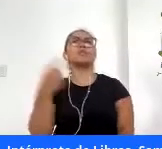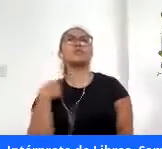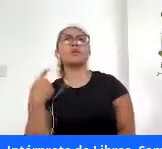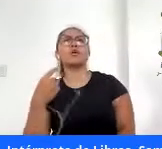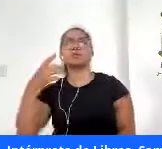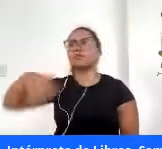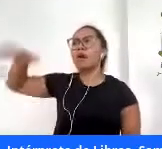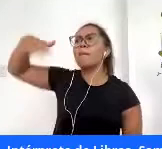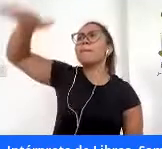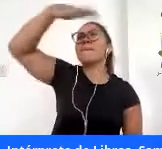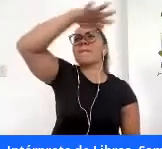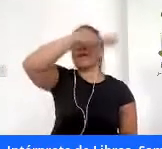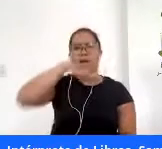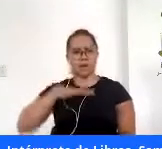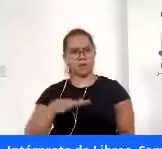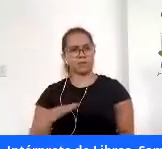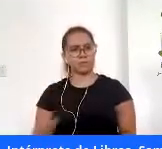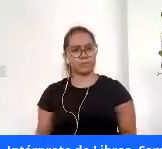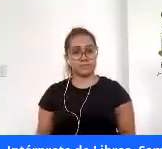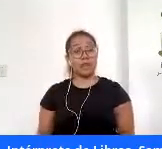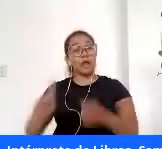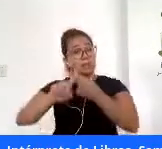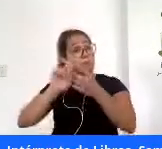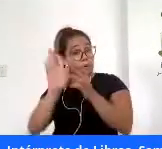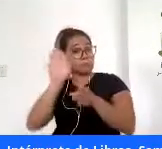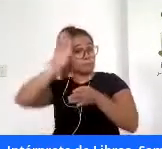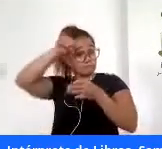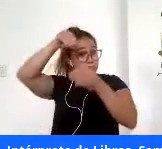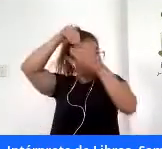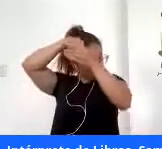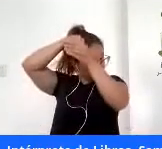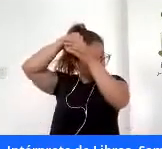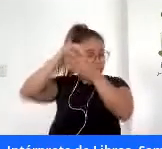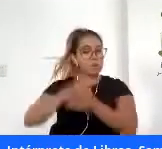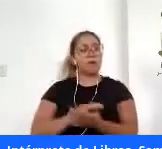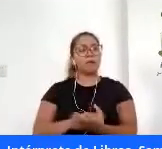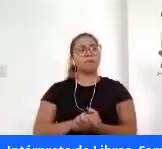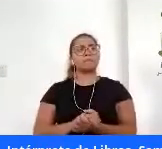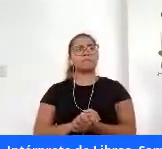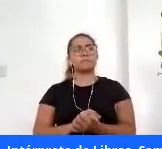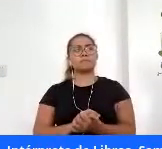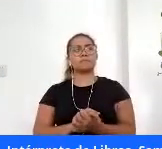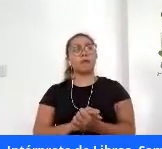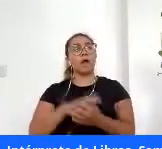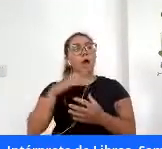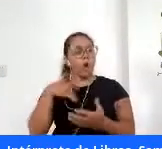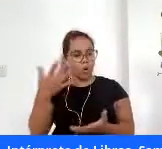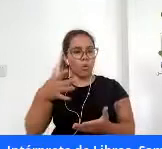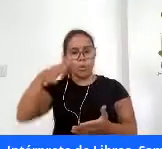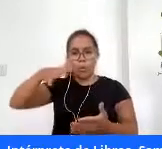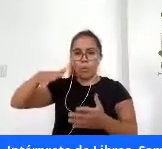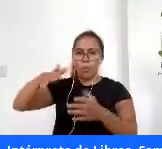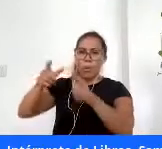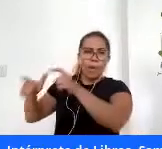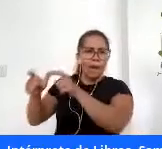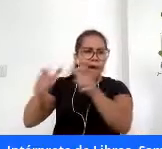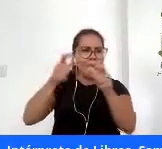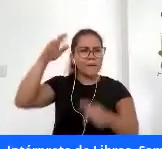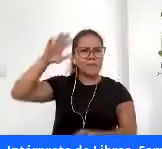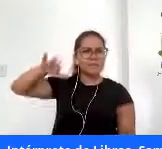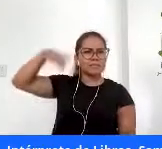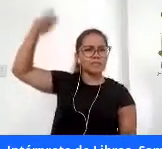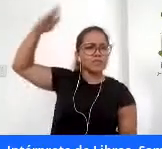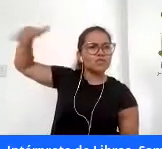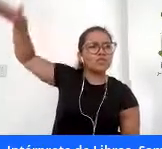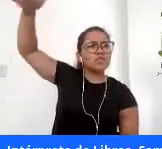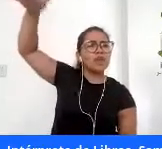externo e no nosso meio interno também. Então, no caso do nosso ambiente externo, né, aqui tem uma imagem que eu trago para